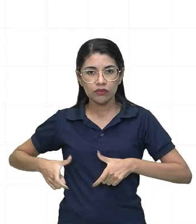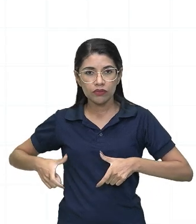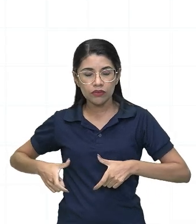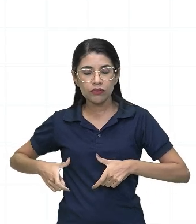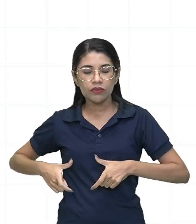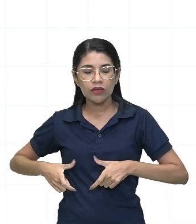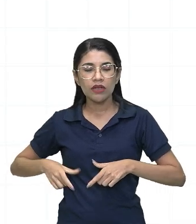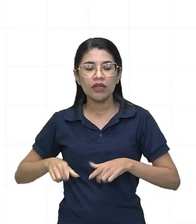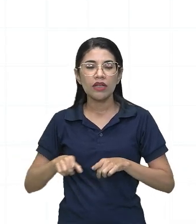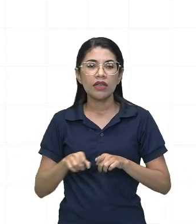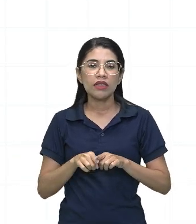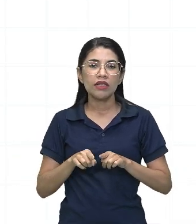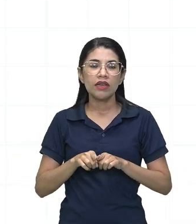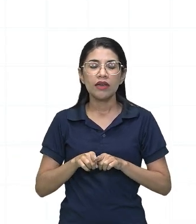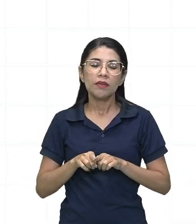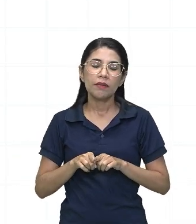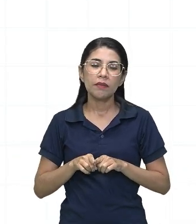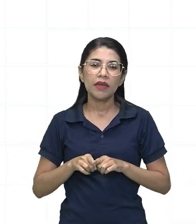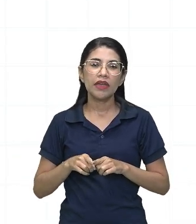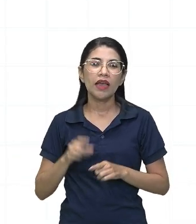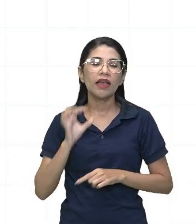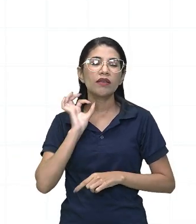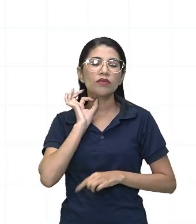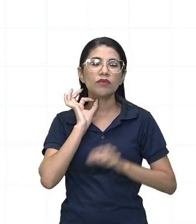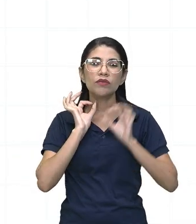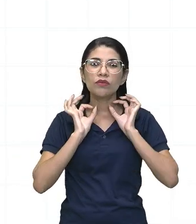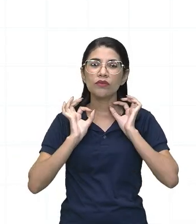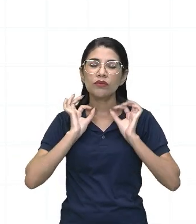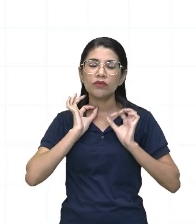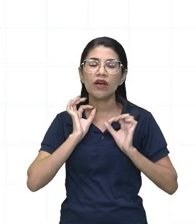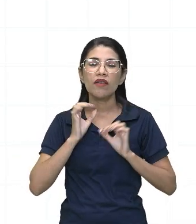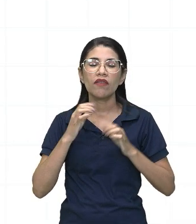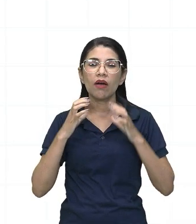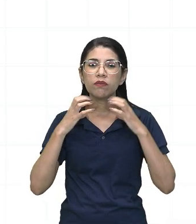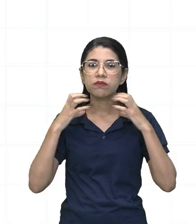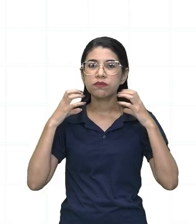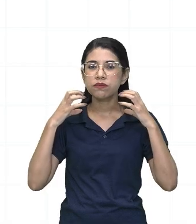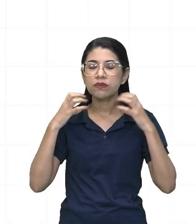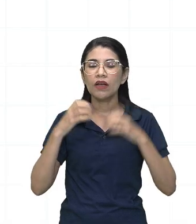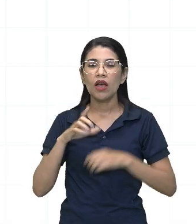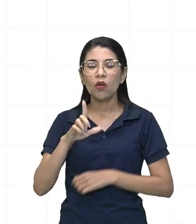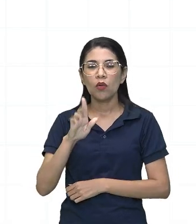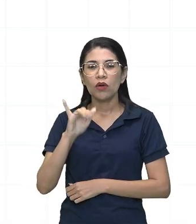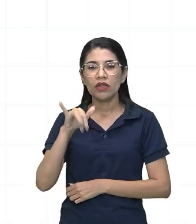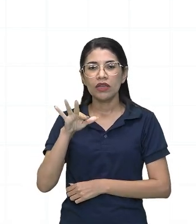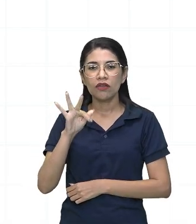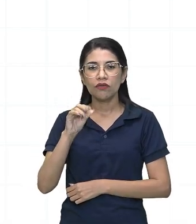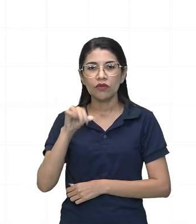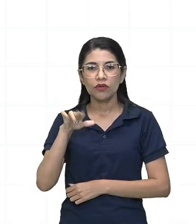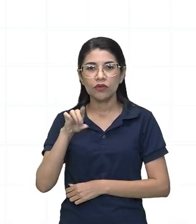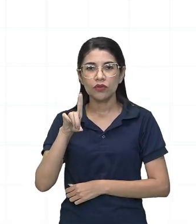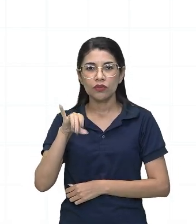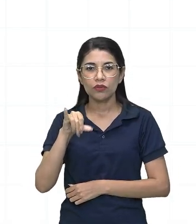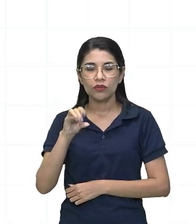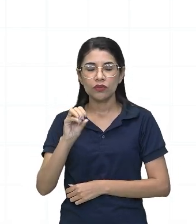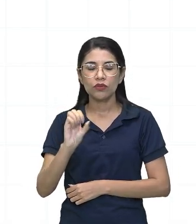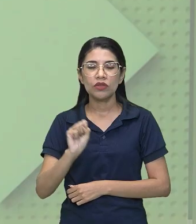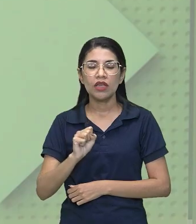de inchaço dos linfonodos. Linfonodos, gente, são aquelas partes do nosso corpo que a